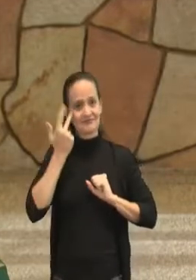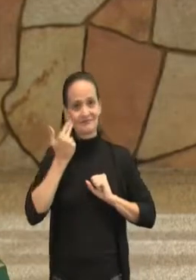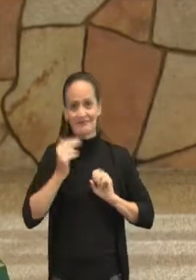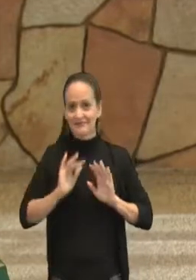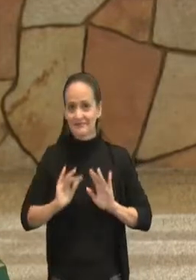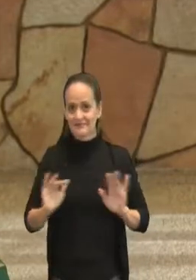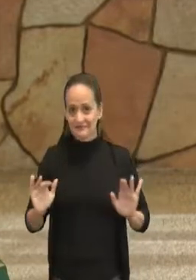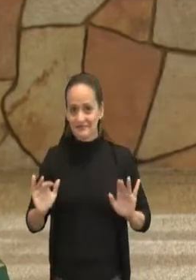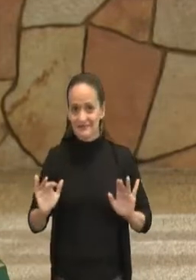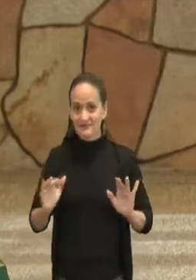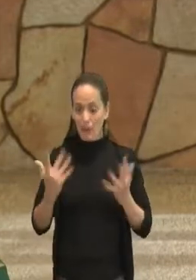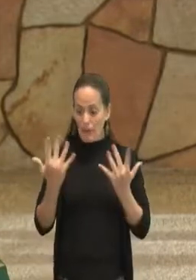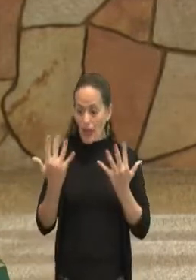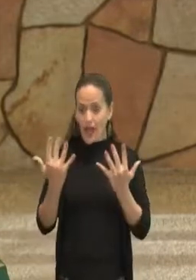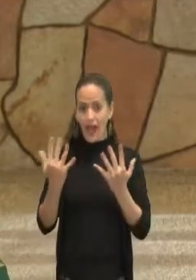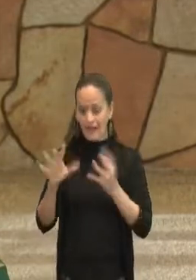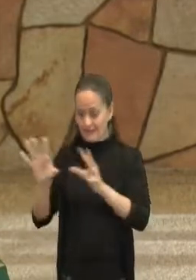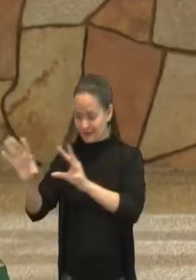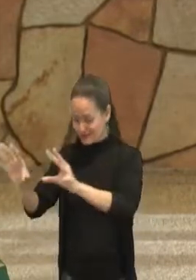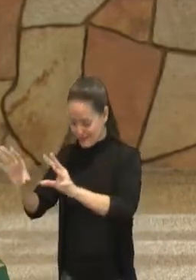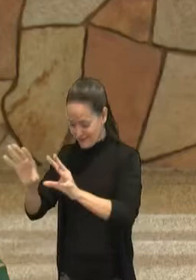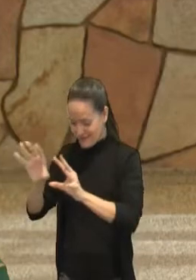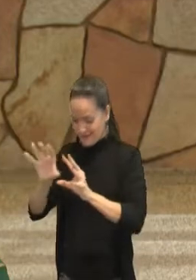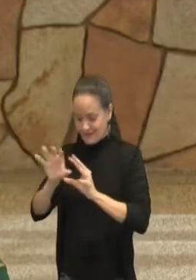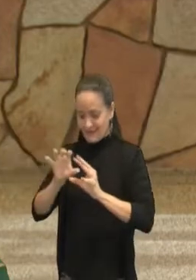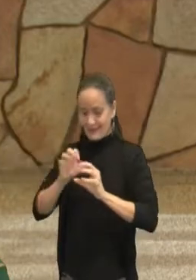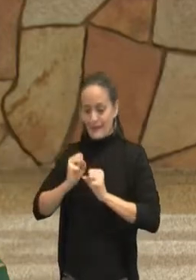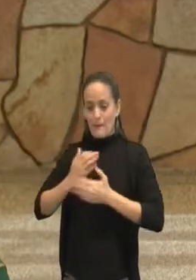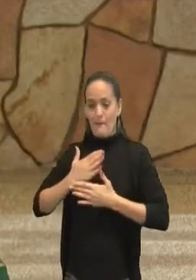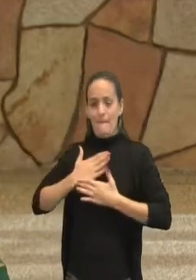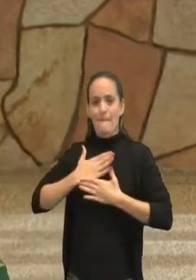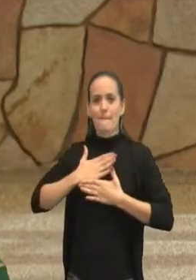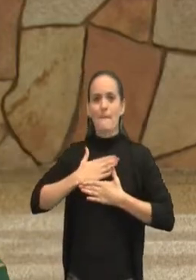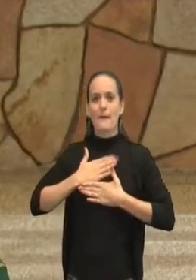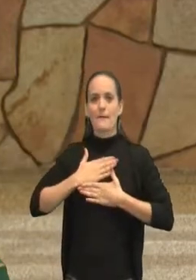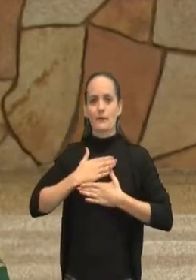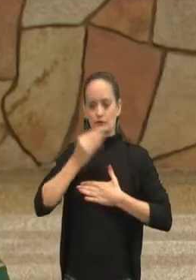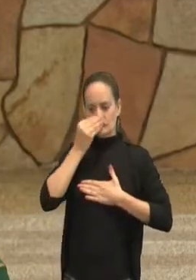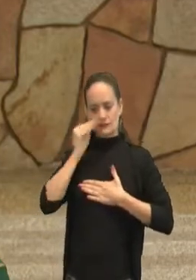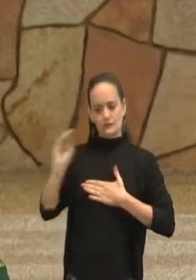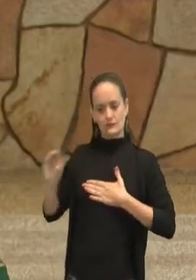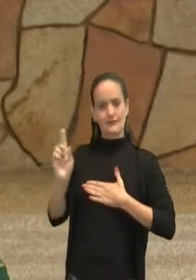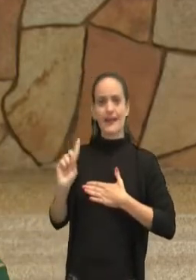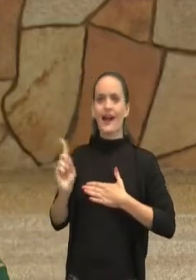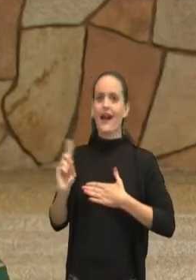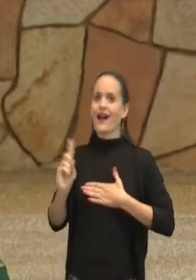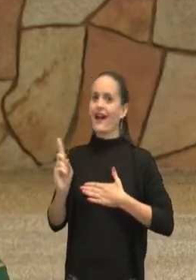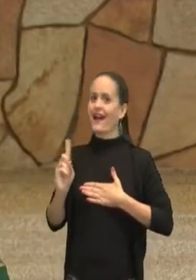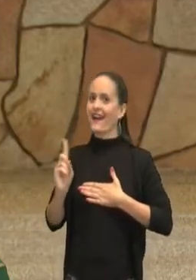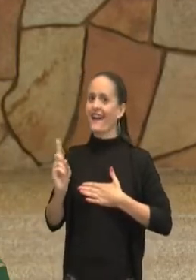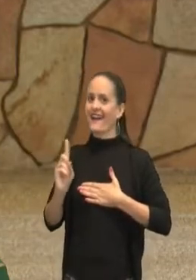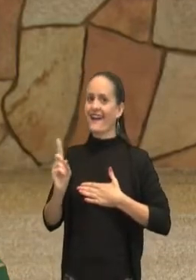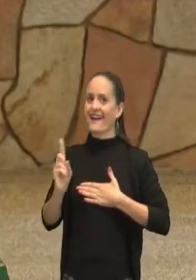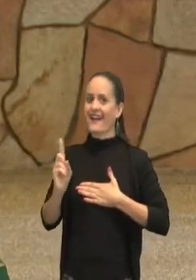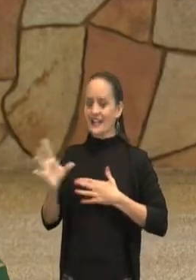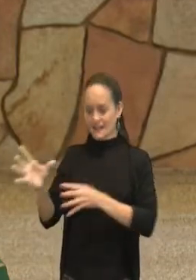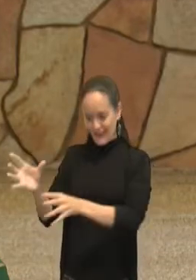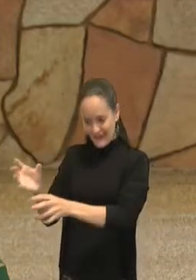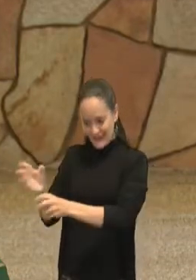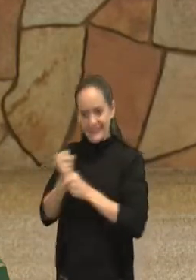pega com a mão, traz para si, não rejeita, não recusa e não larga.